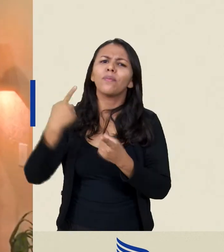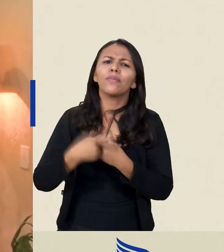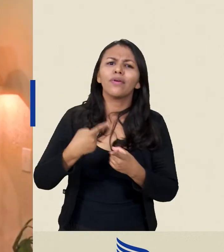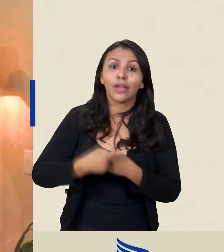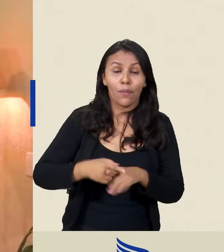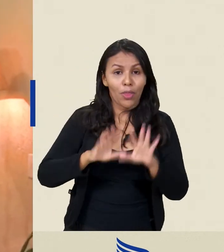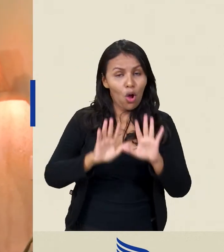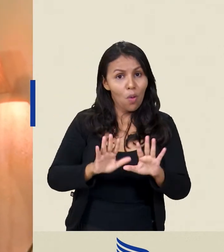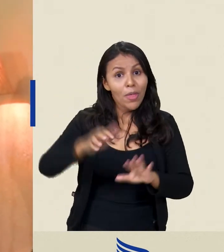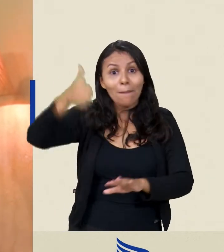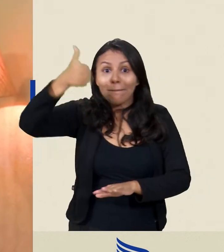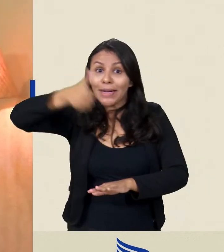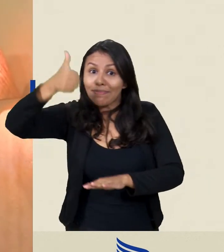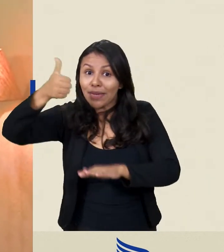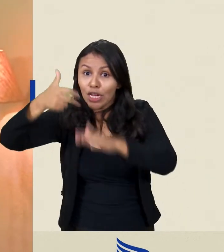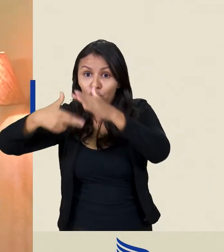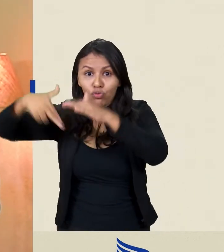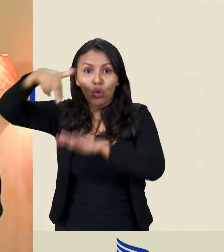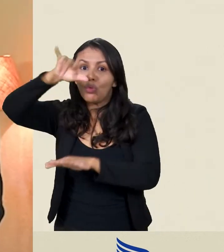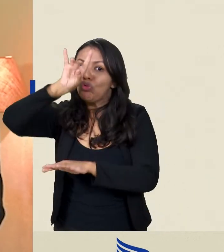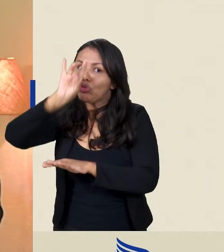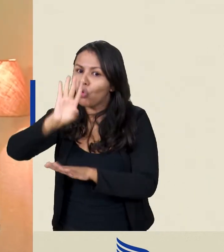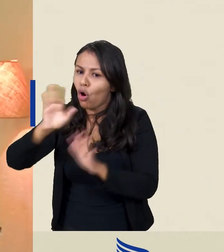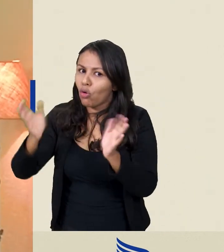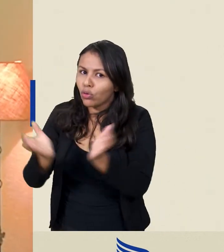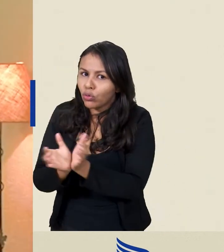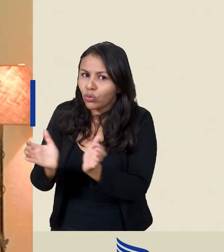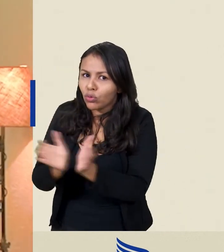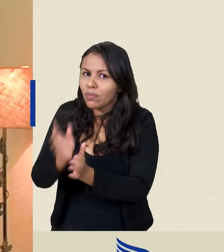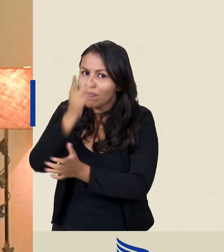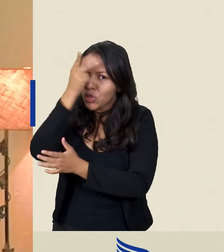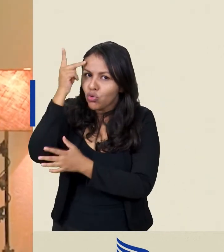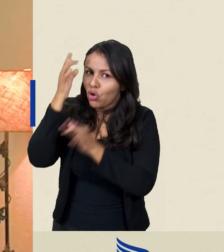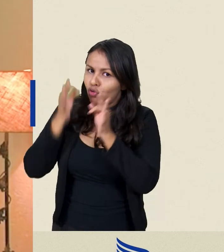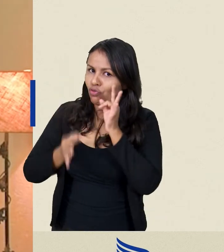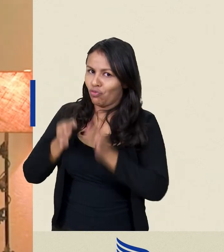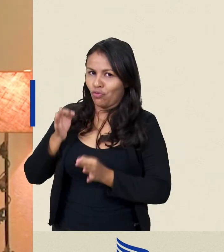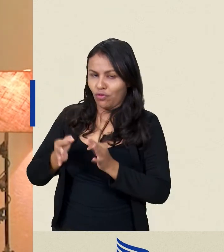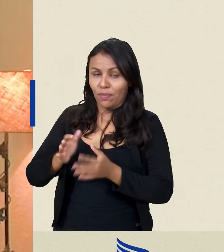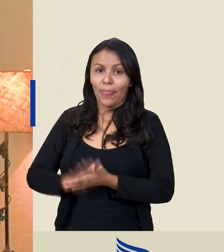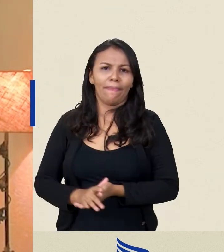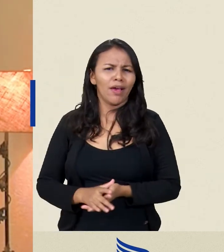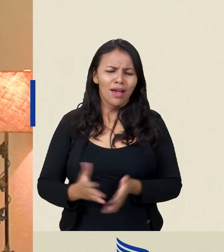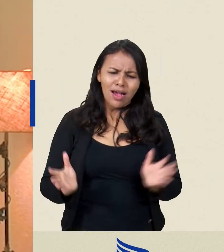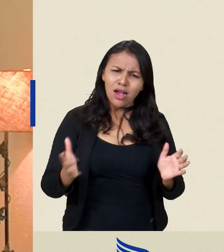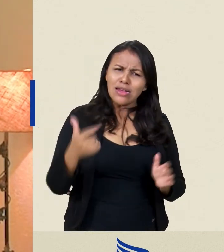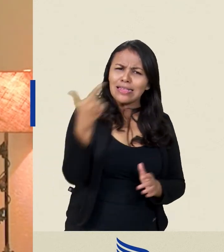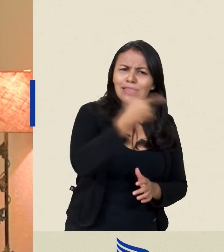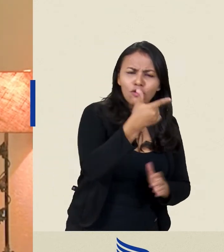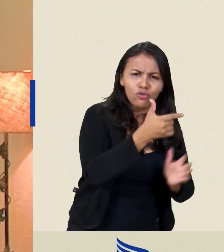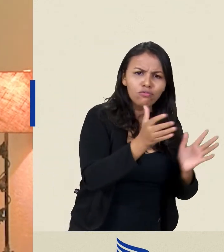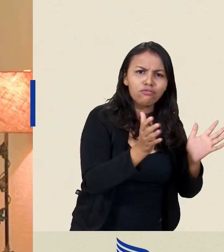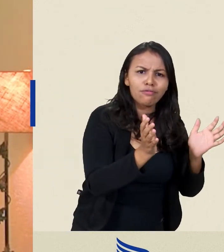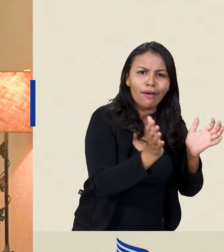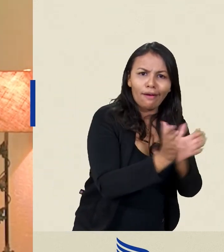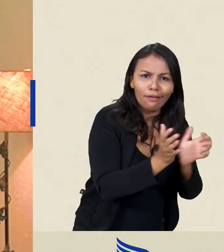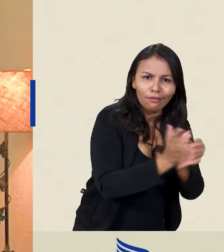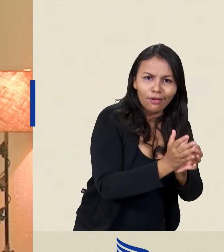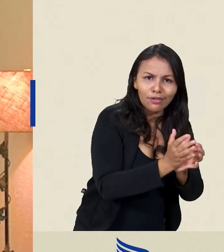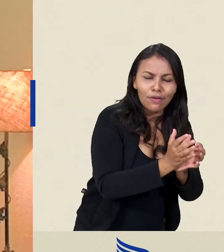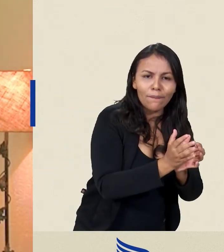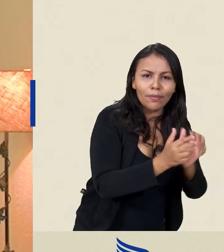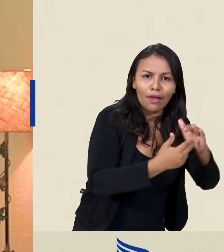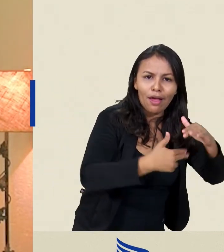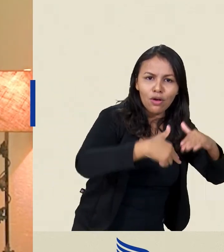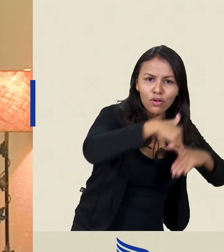primeira ressurreição será apenas de justos. Ela também não pode ser a segunda ressurreição. Por quê? Porque